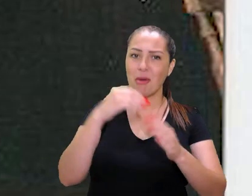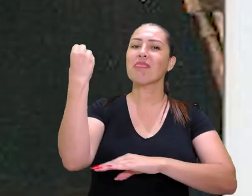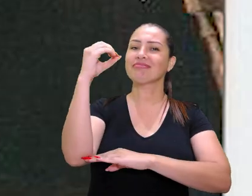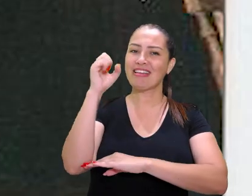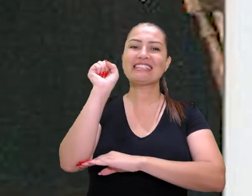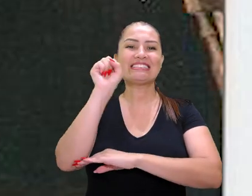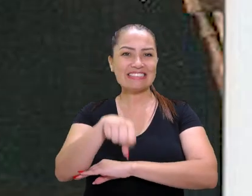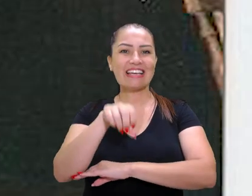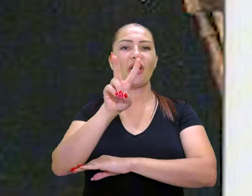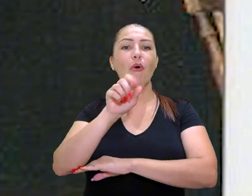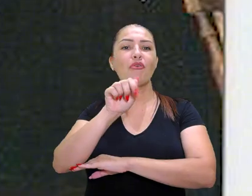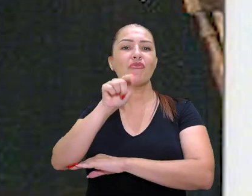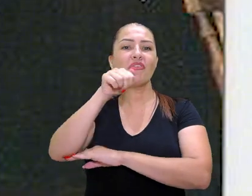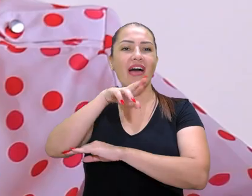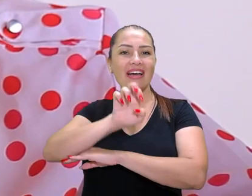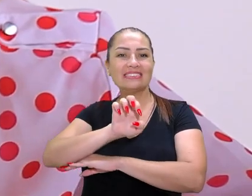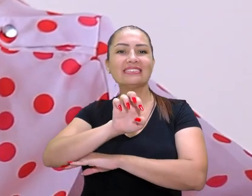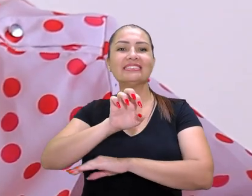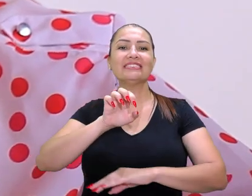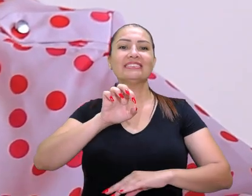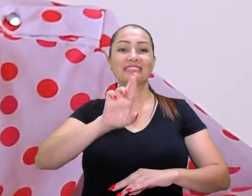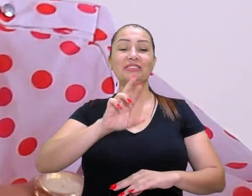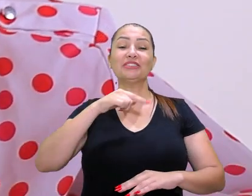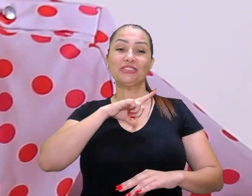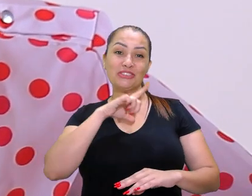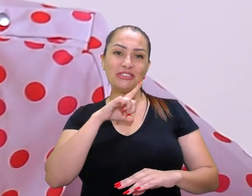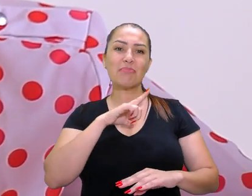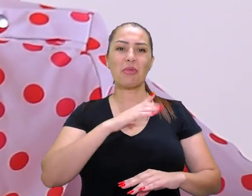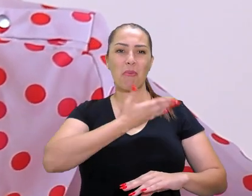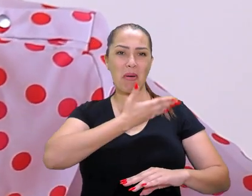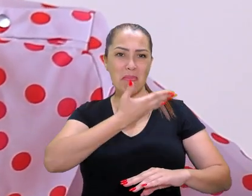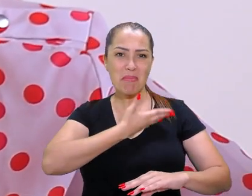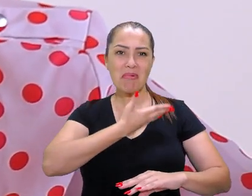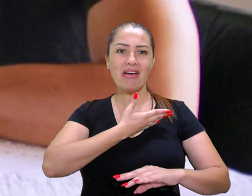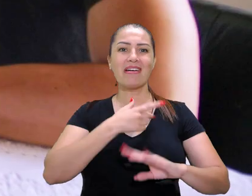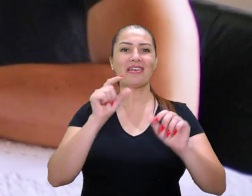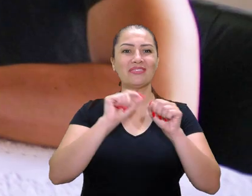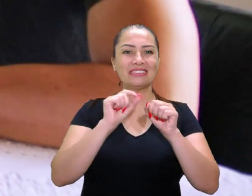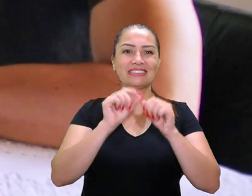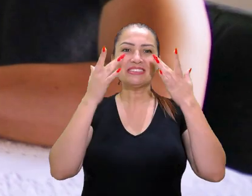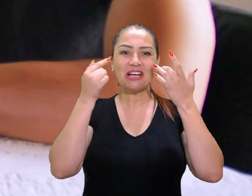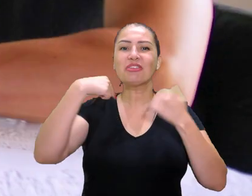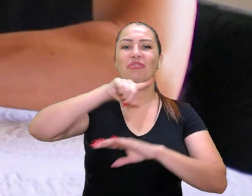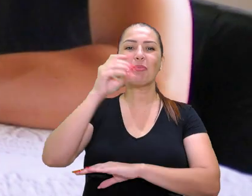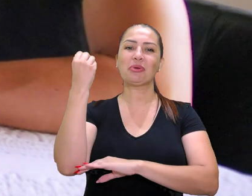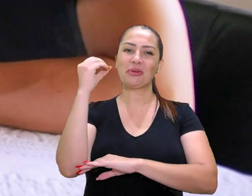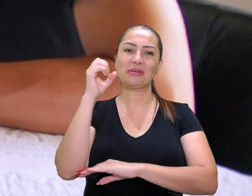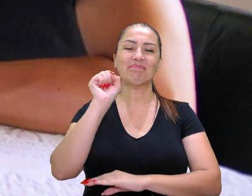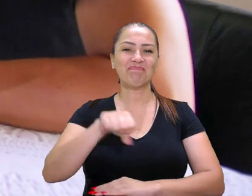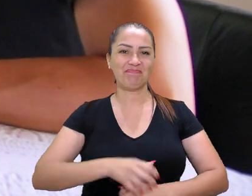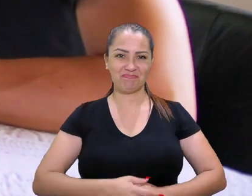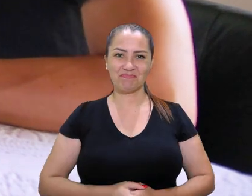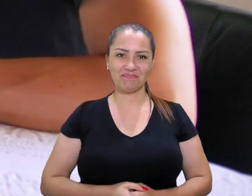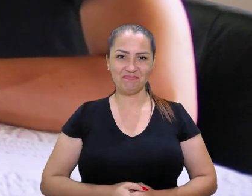O Wagner tinha um amigo lá que tinha um teatro e a gente foi a Porto Alegre, né? Essa foi